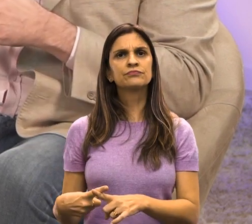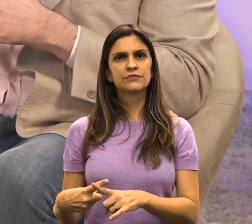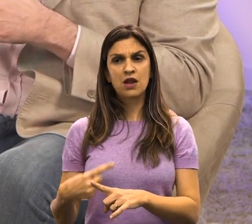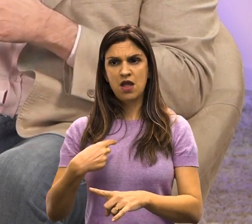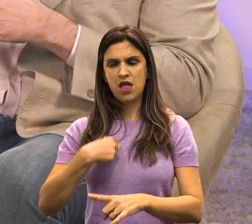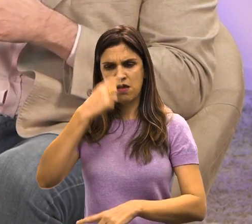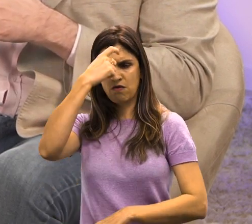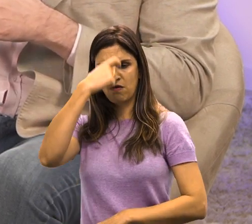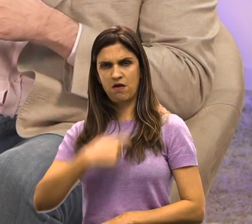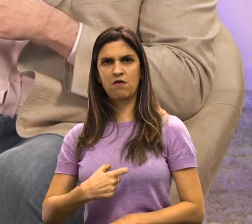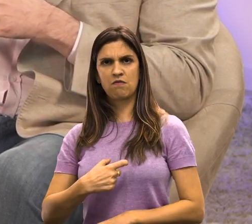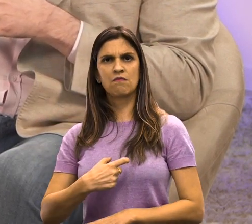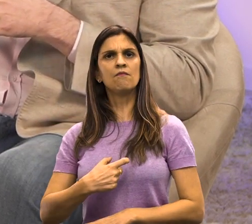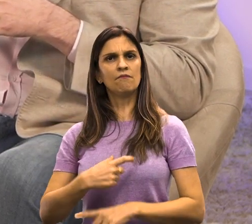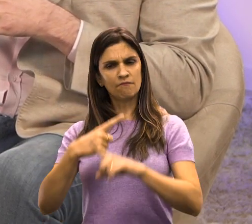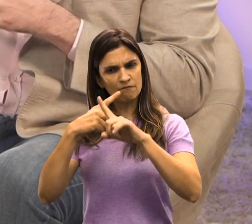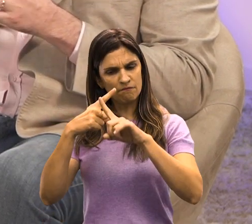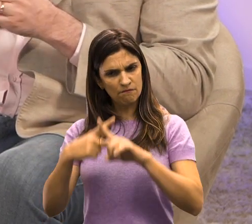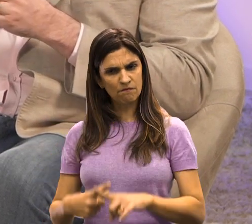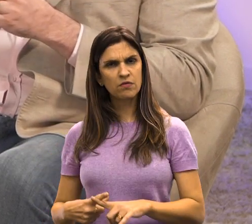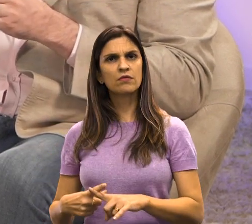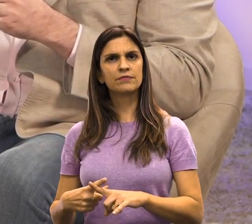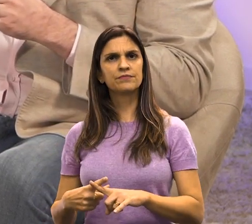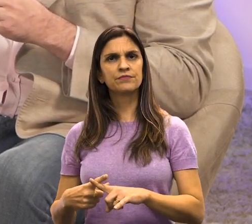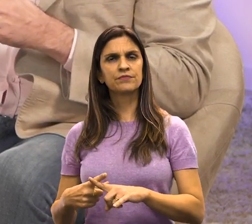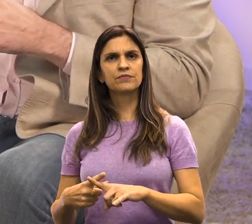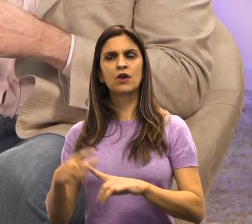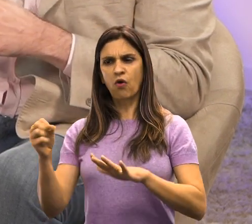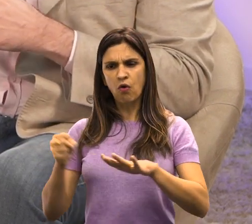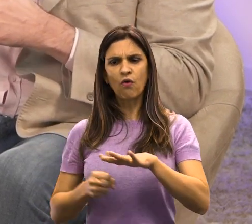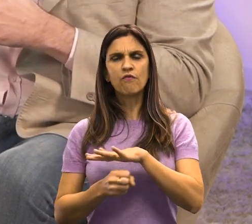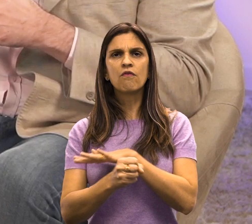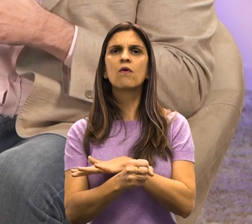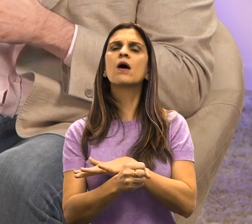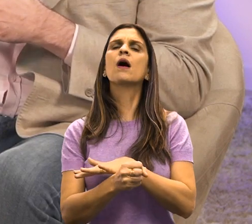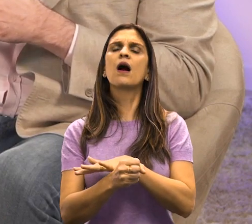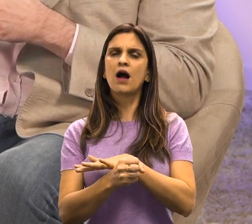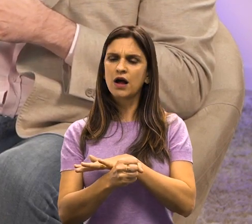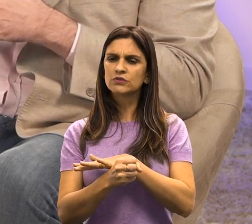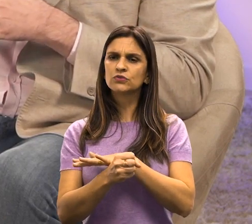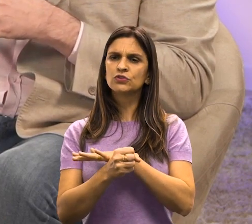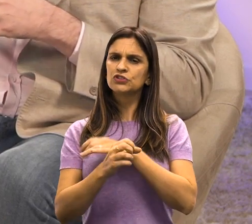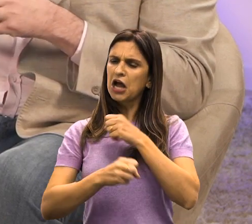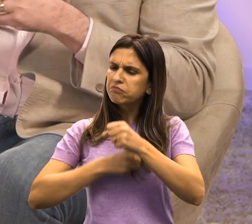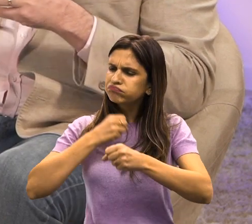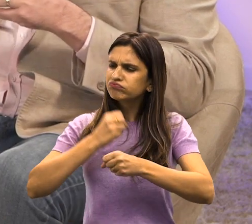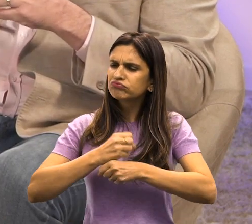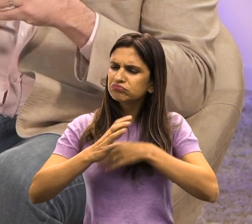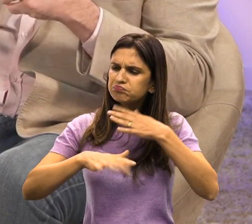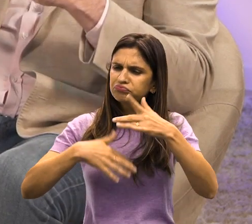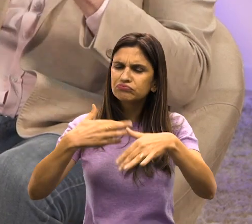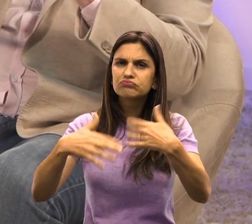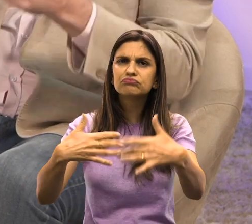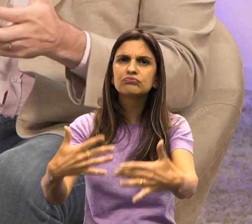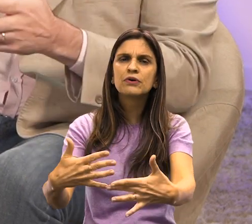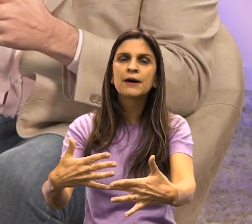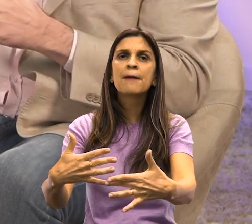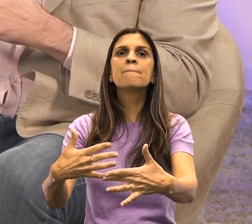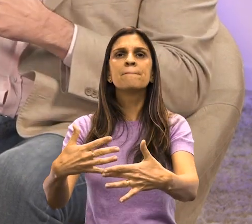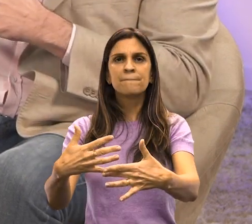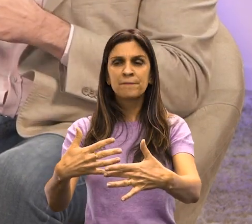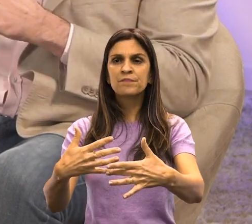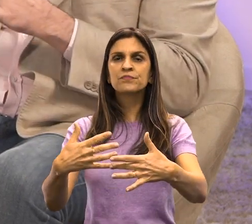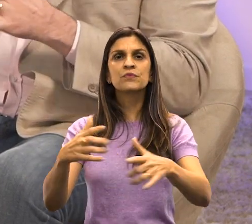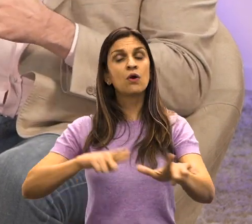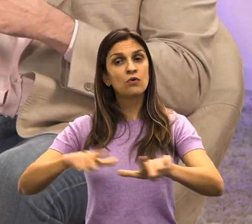direito, porque fui convocado durante muito tempo, Fiz um trabalho brilhante, assim como muitos